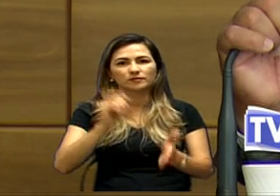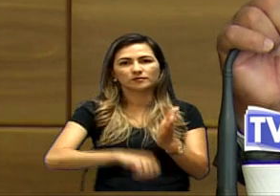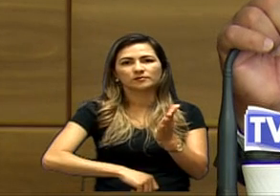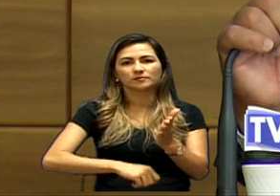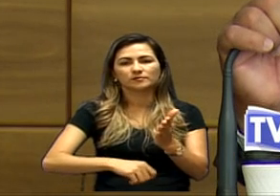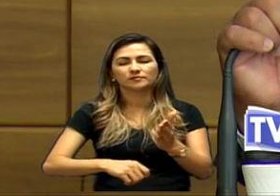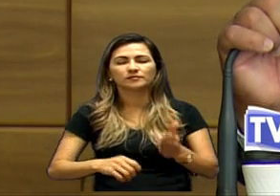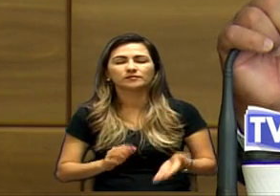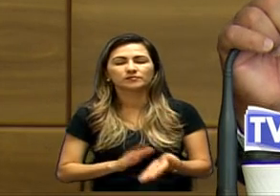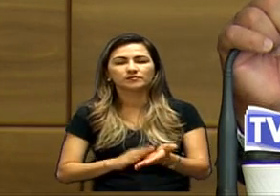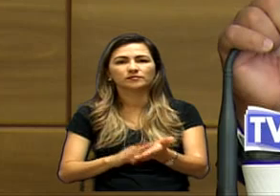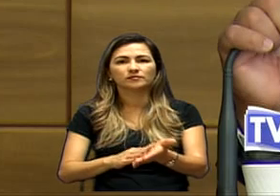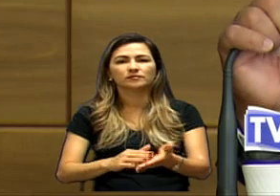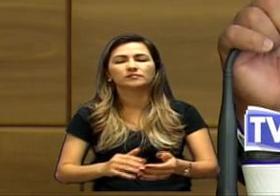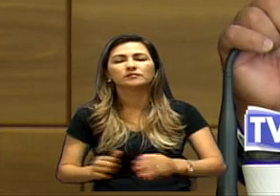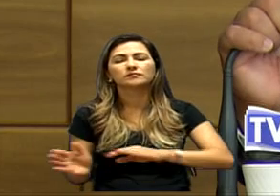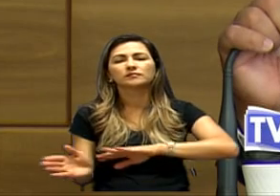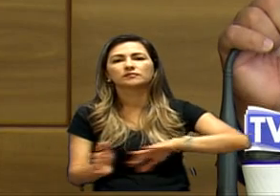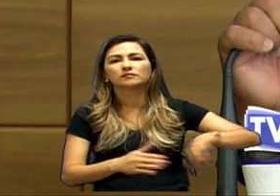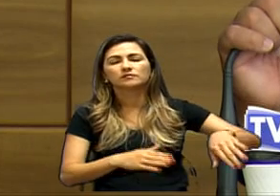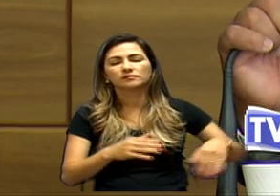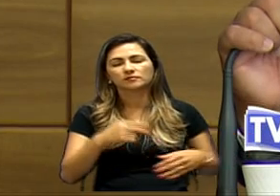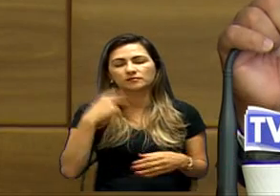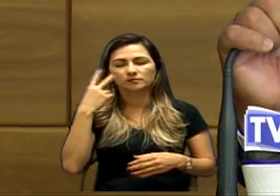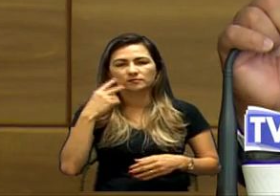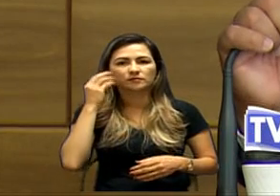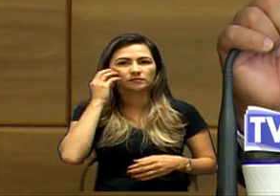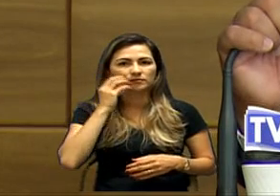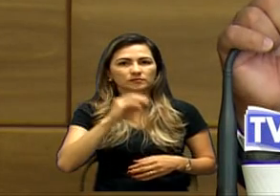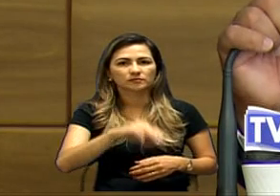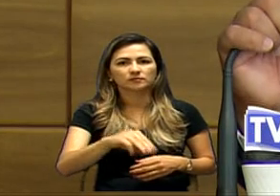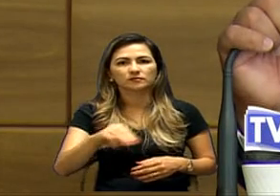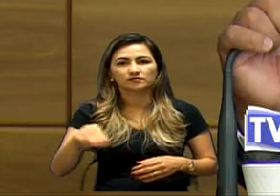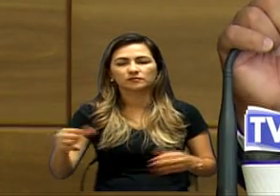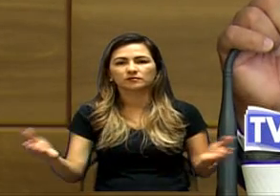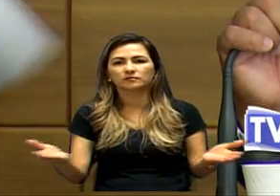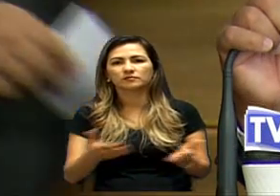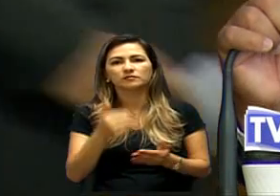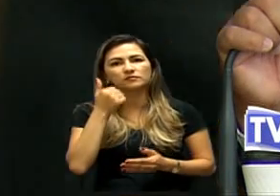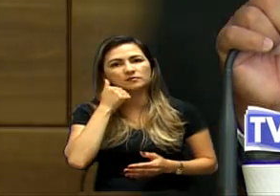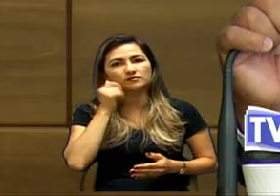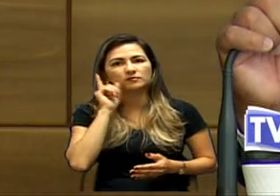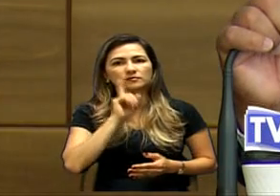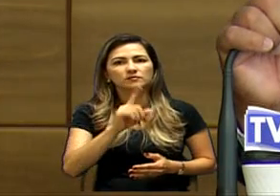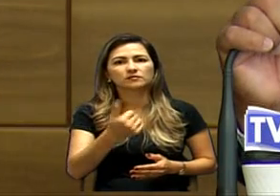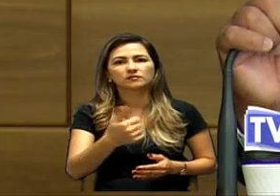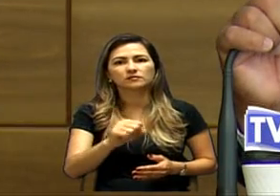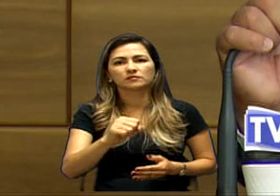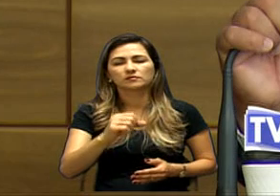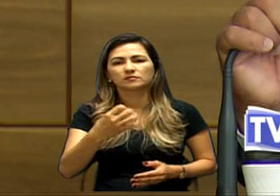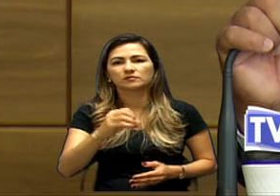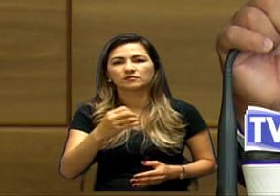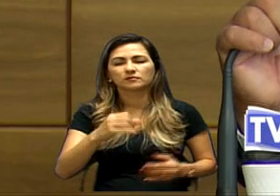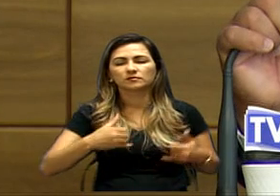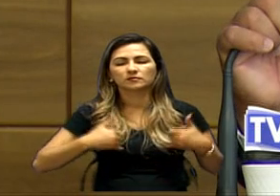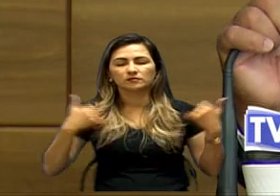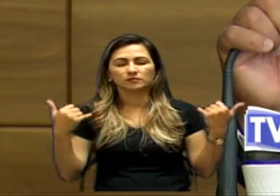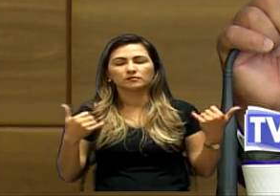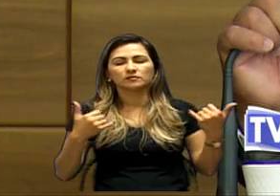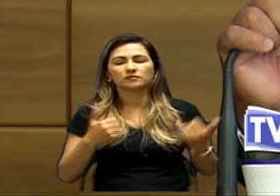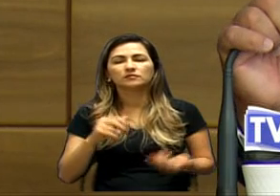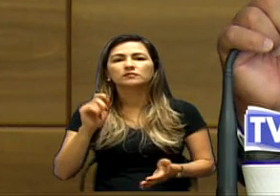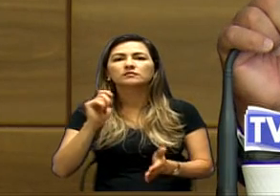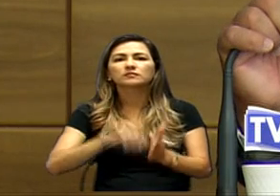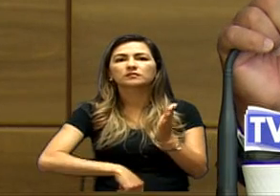Marinho Júnior, pela passagem da sua data natalícia, comemorado hoje, de 18 de outubro. Votos do vereador Engenheiro Martinez.